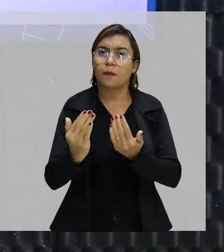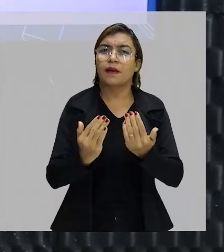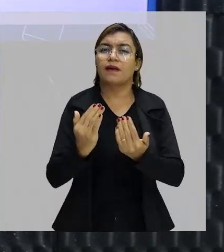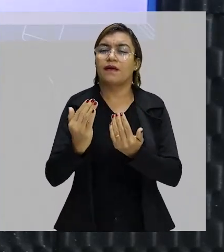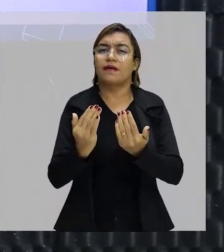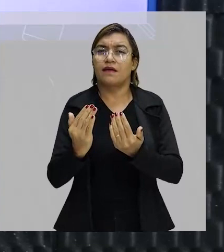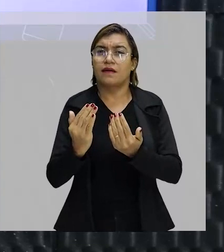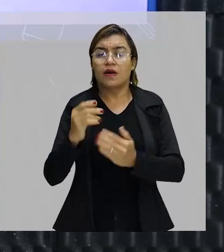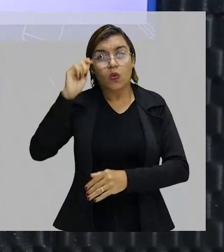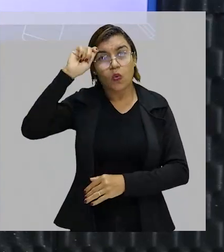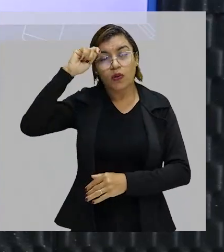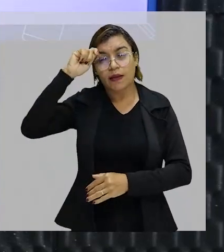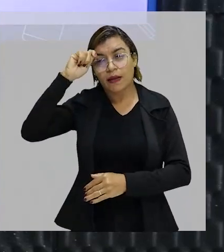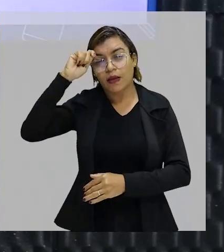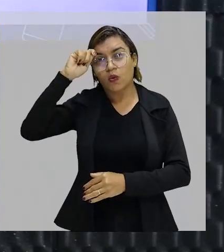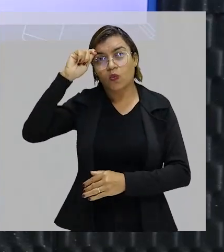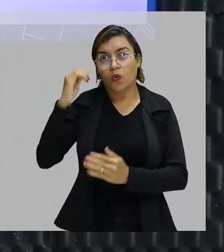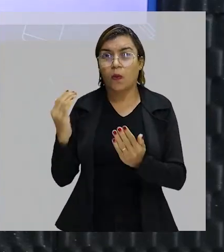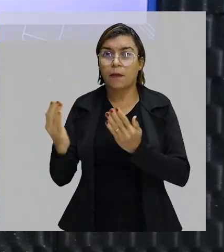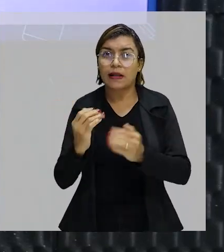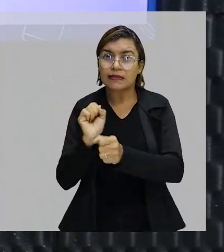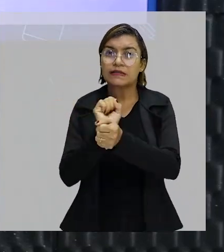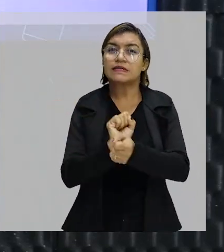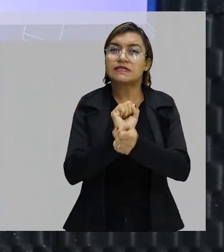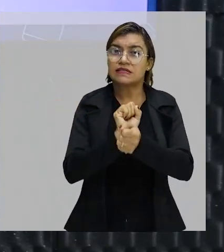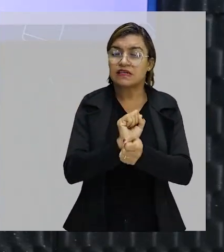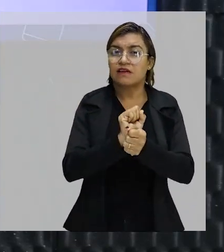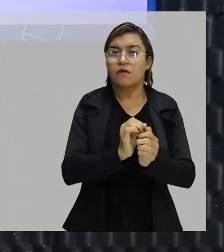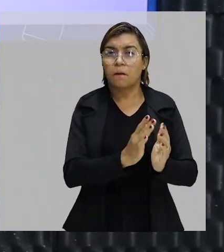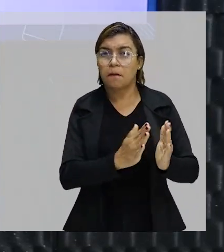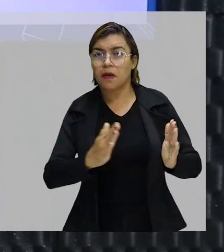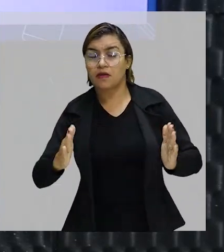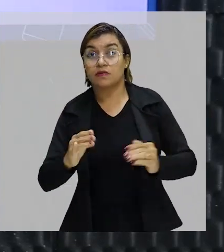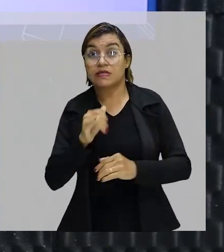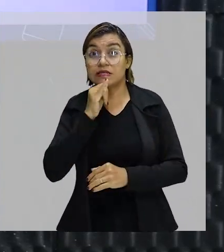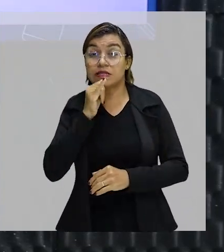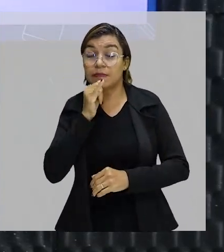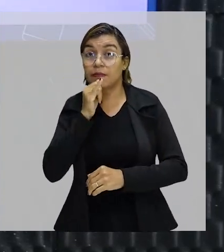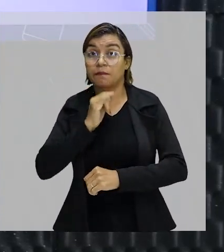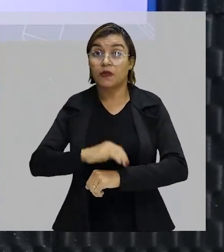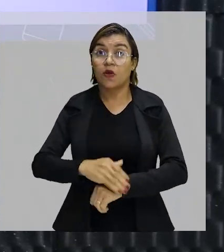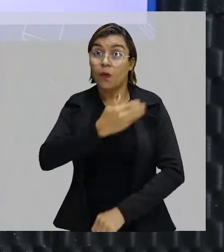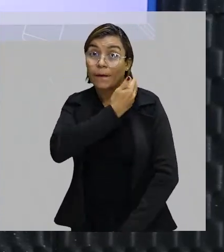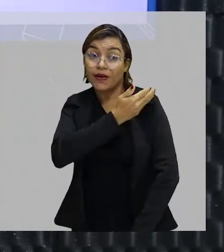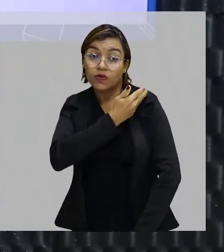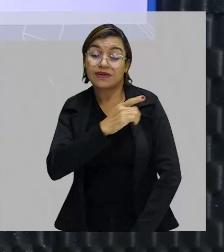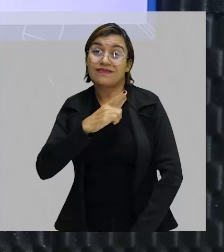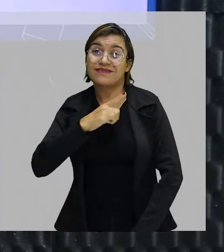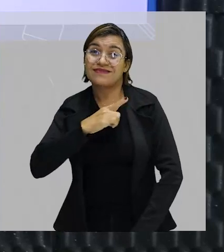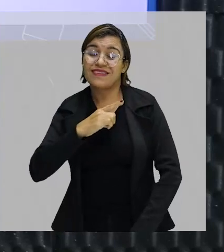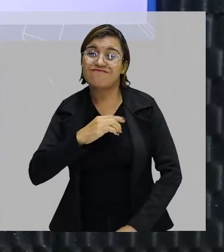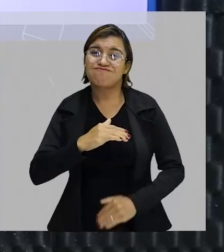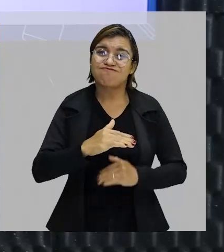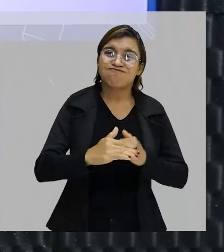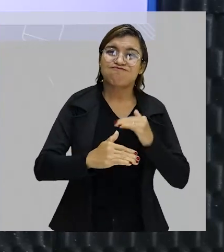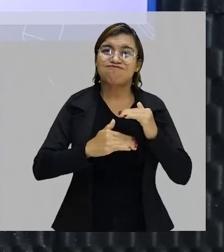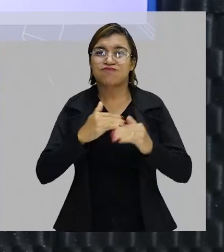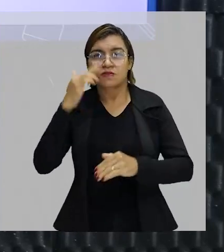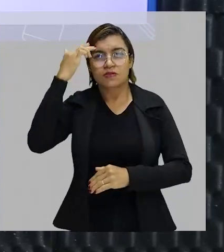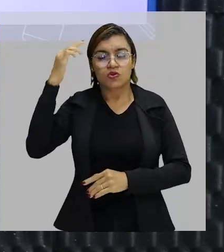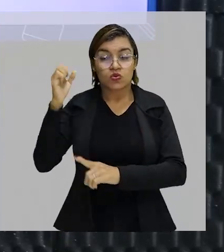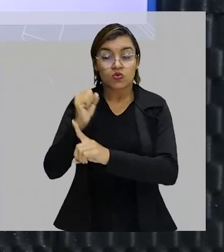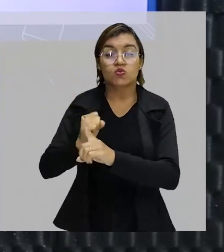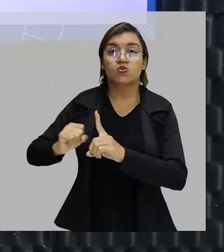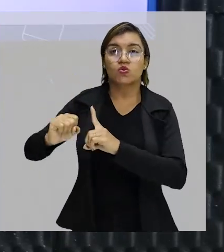escravo durante muito tempo no país. Então, lembre-se disso, que o preconceito ele tem uma construção histórico,